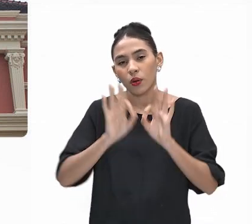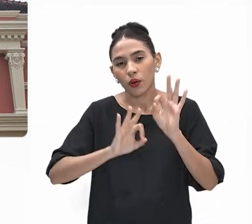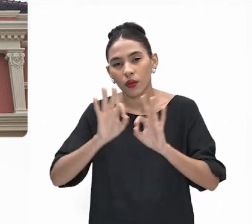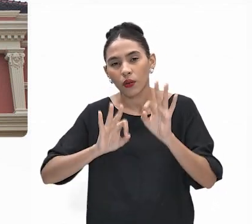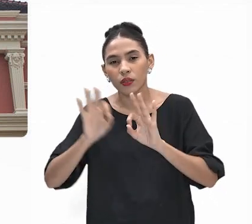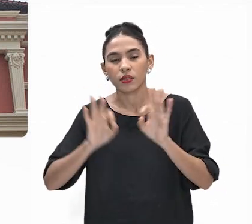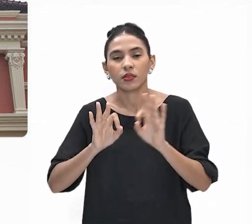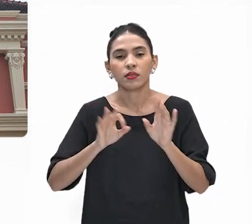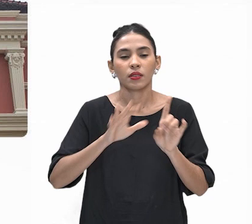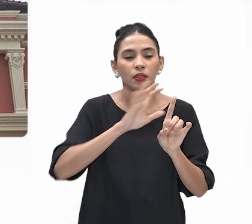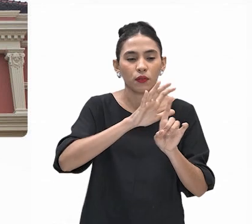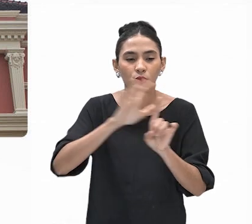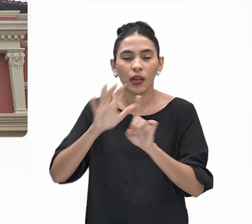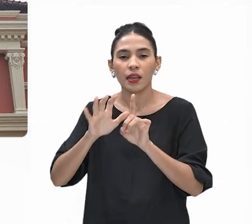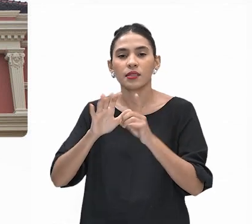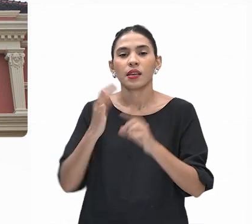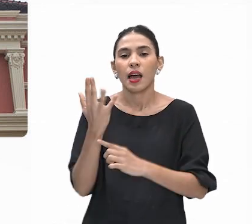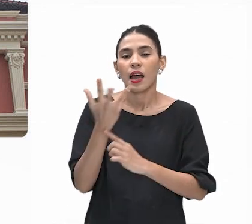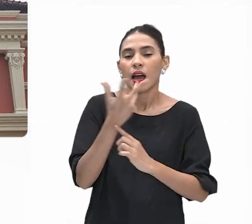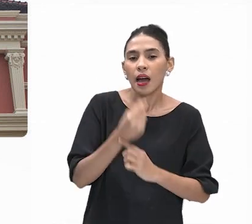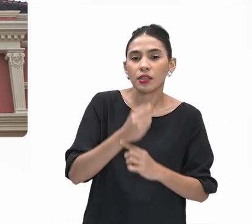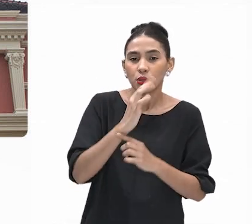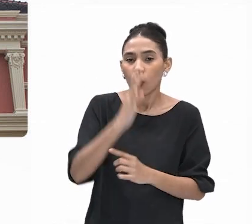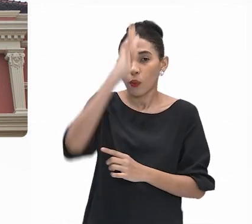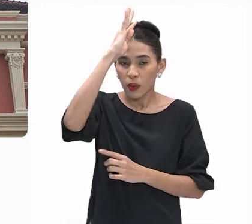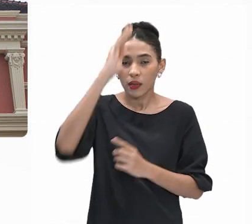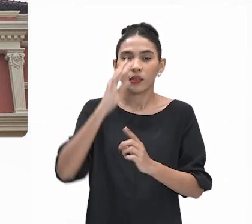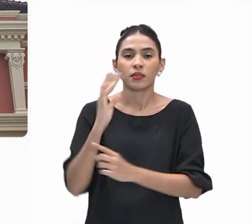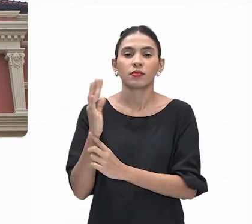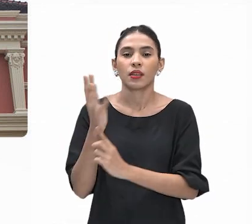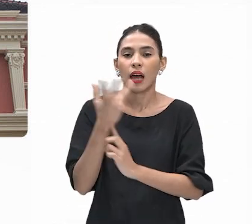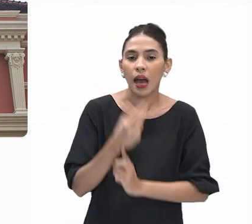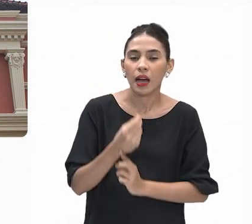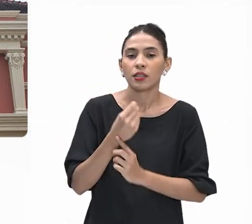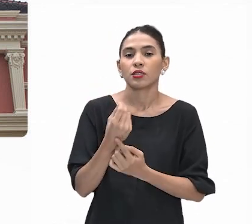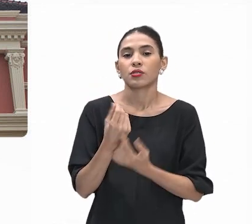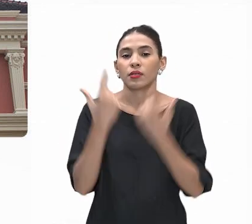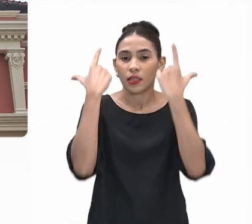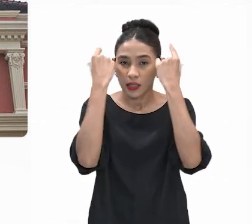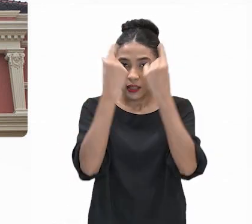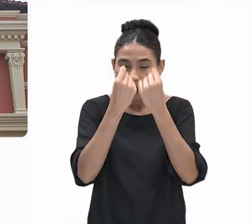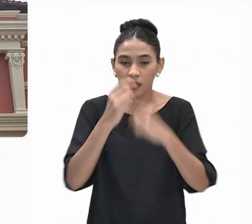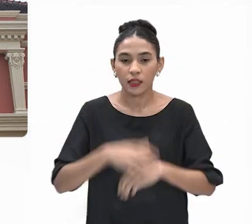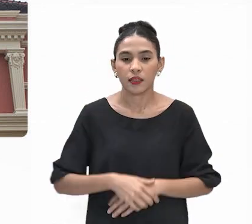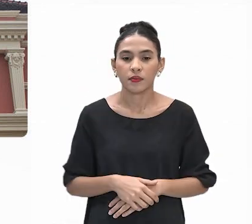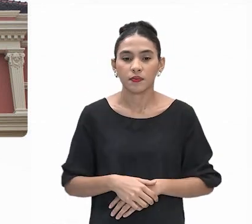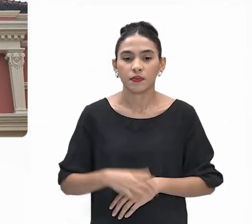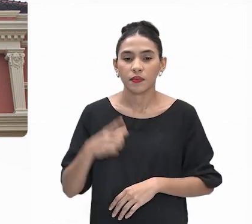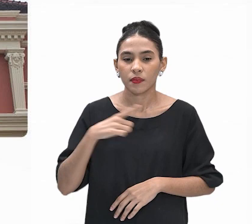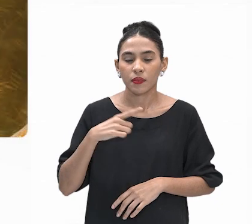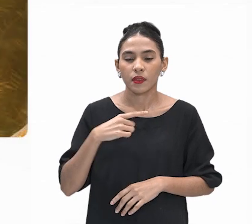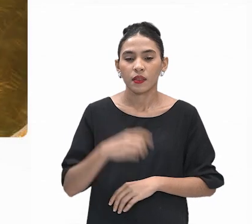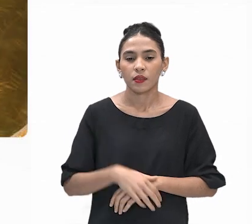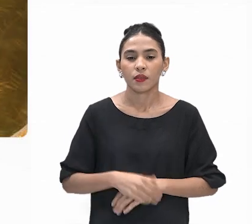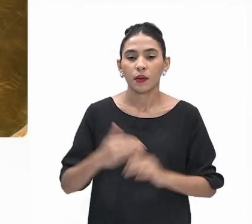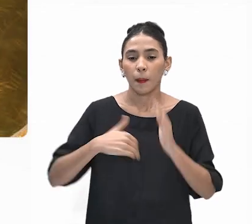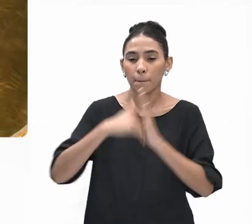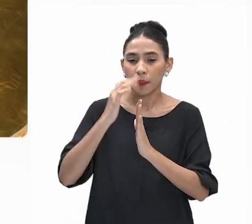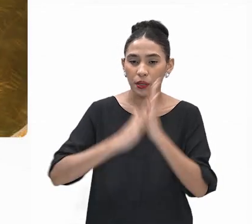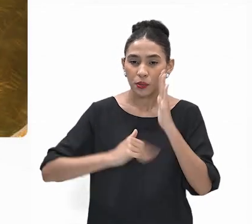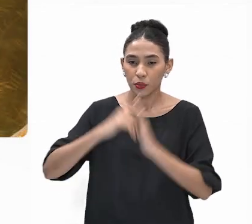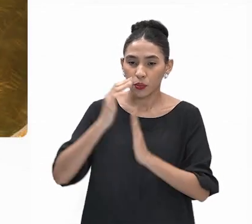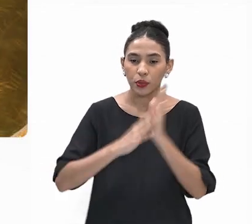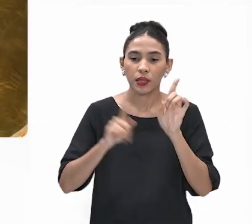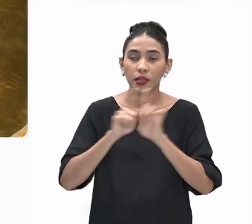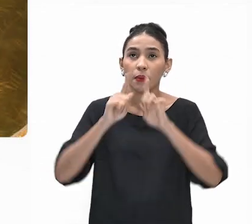pouquinho da arte romana, então é uma arquitetura eclética. Aqui nós temos um trecho, um pedaço de uma pintura que está lá